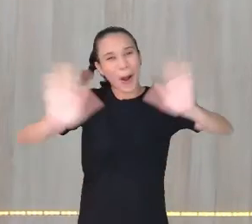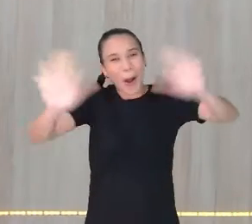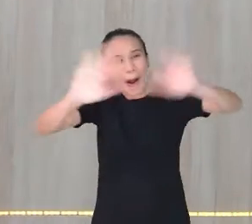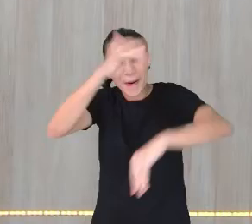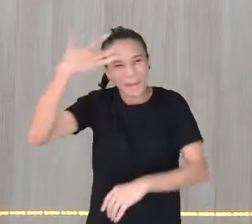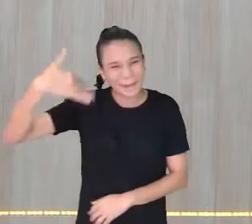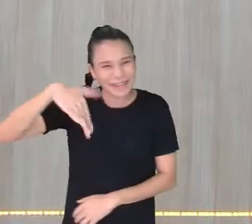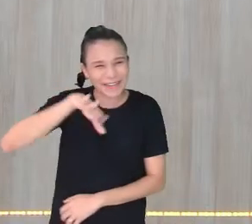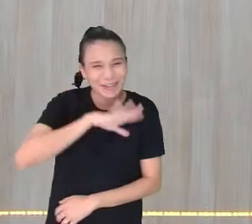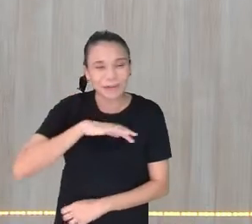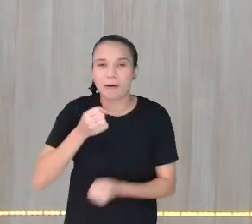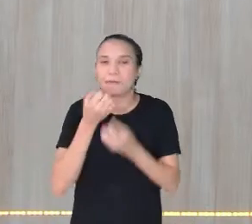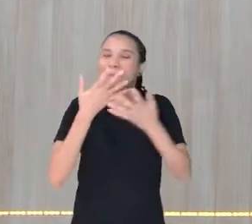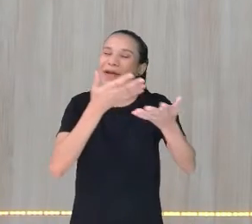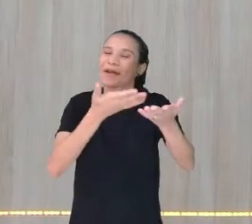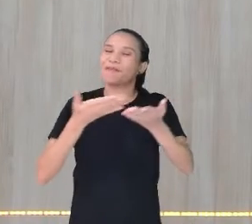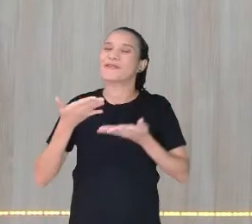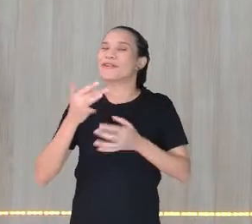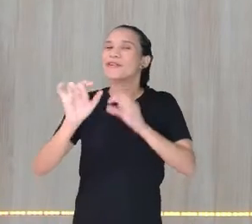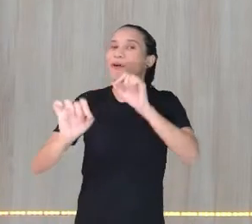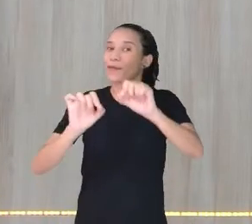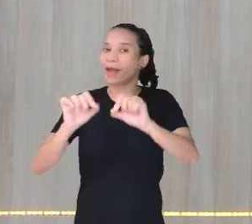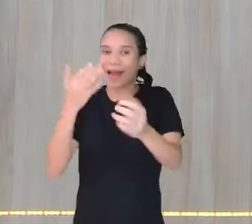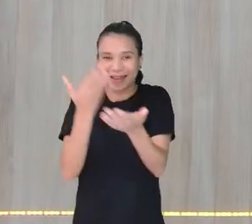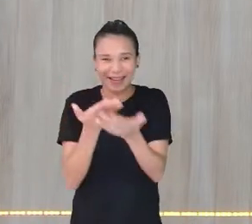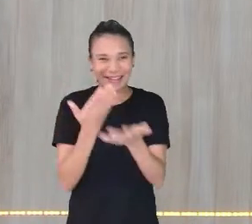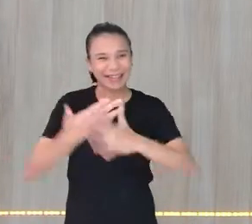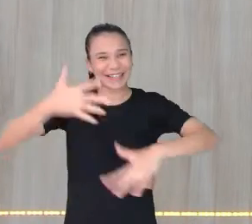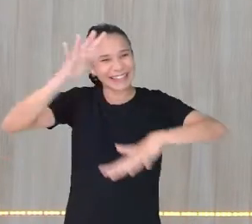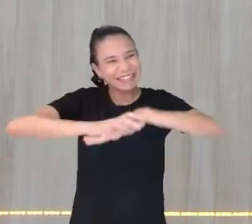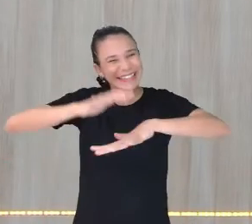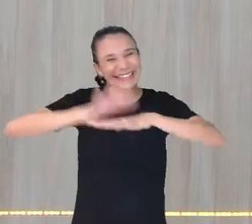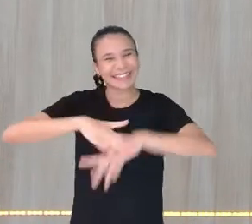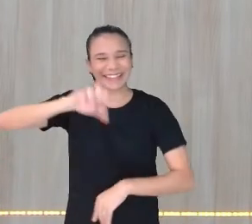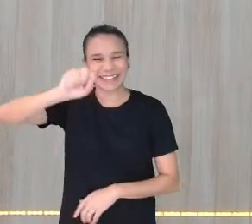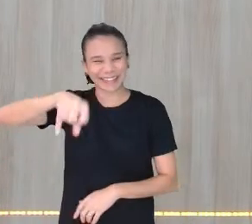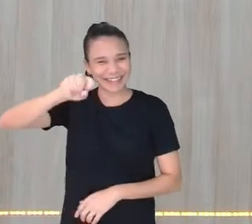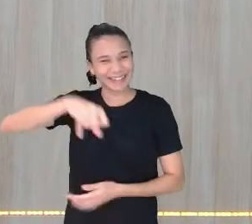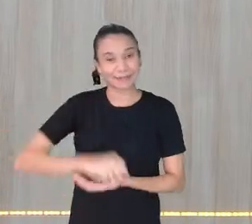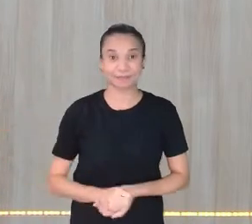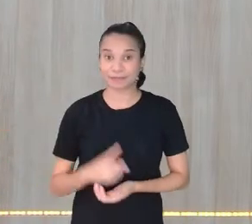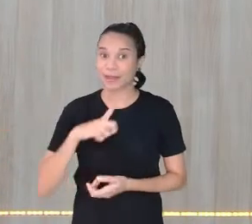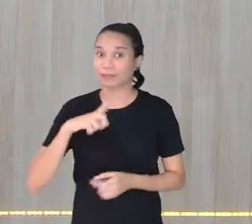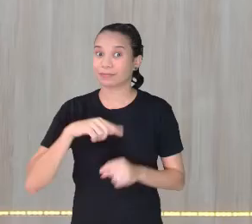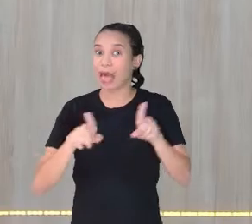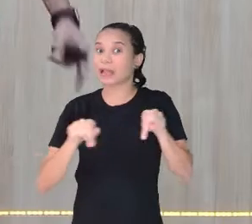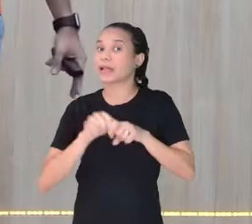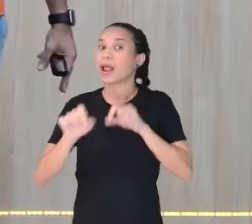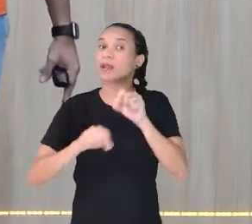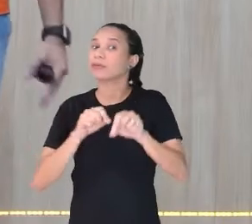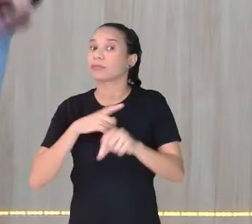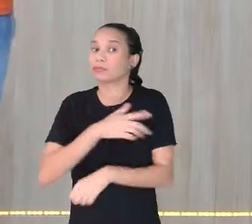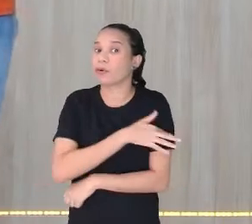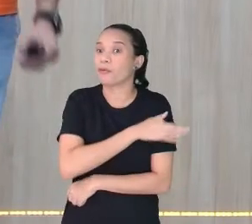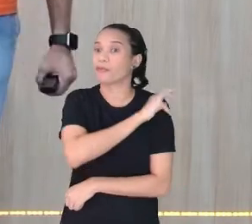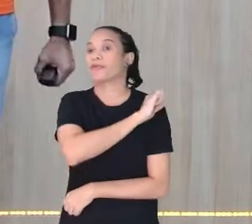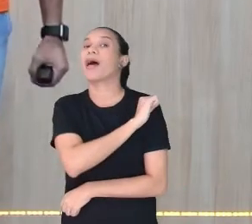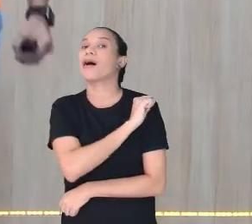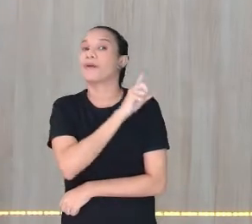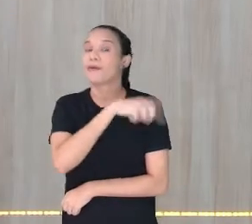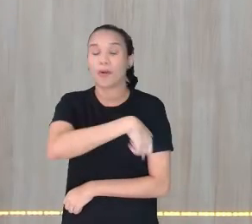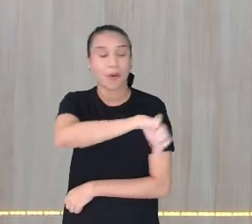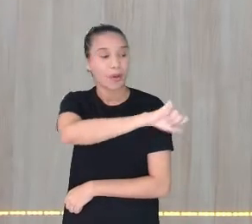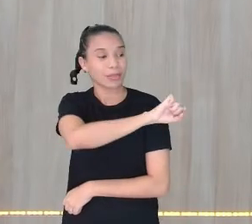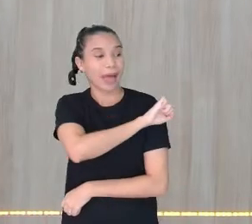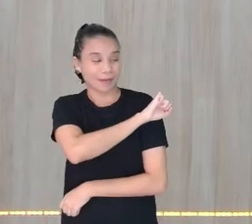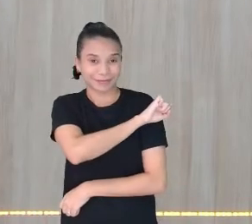Fala galerinha, seja muito bem-vindo a mais uma aula de matemática para as turmas dos anos finais, a galerinha aí